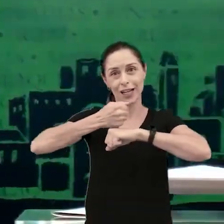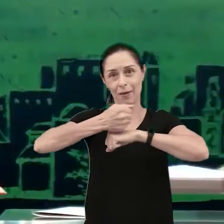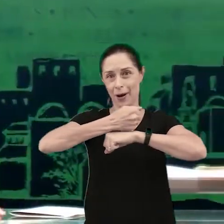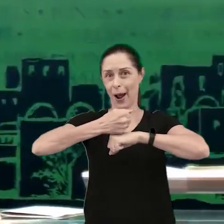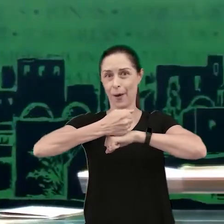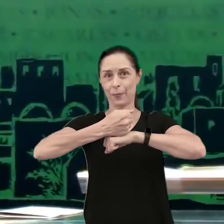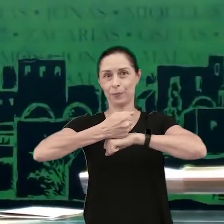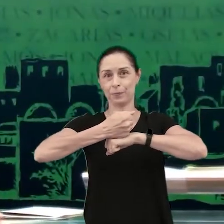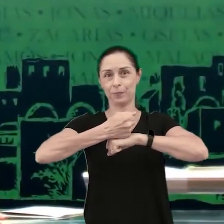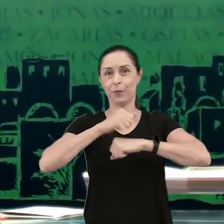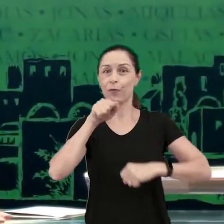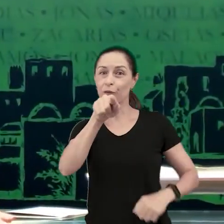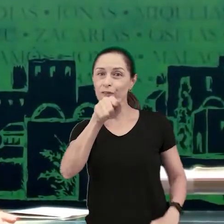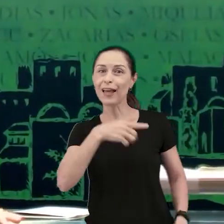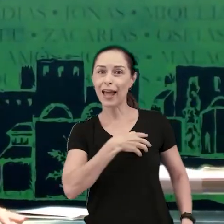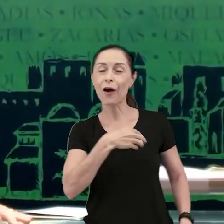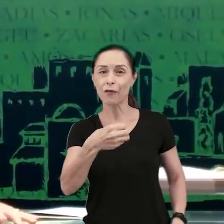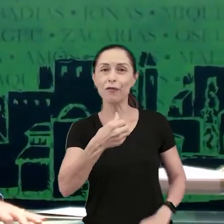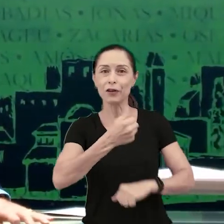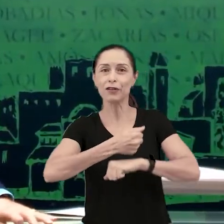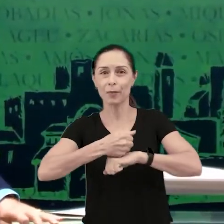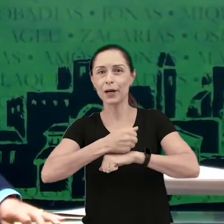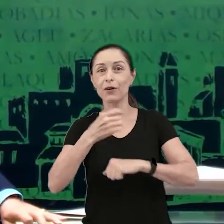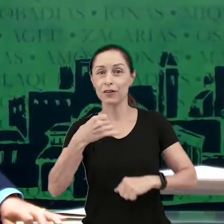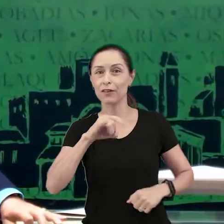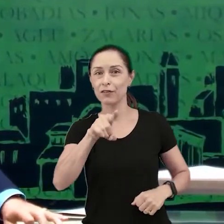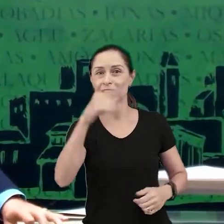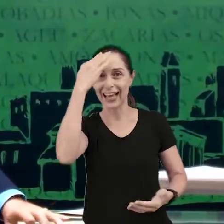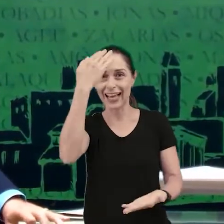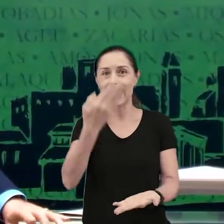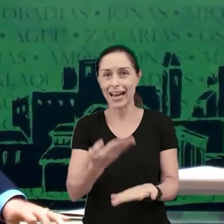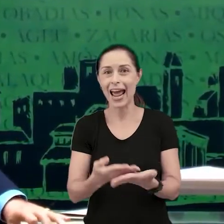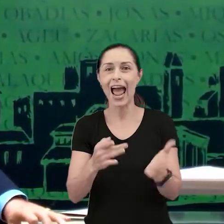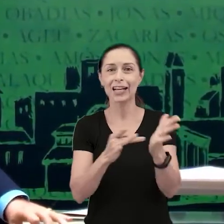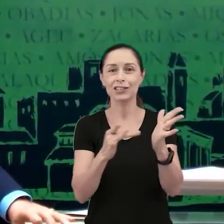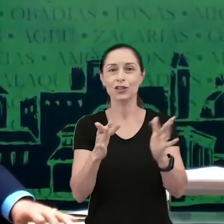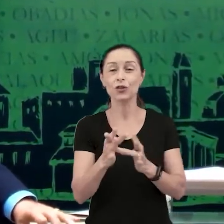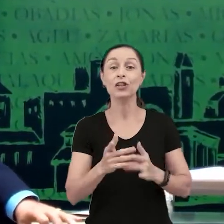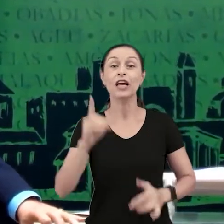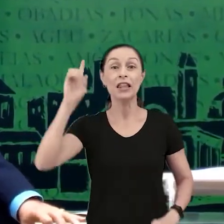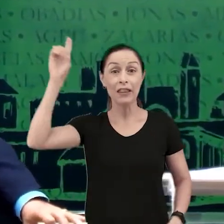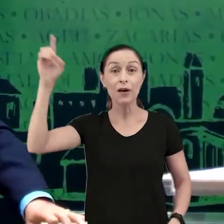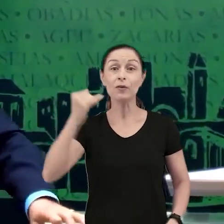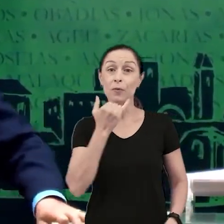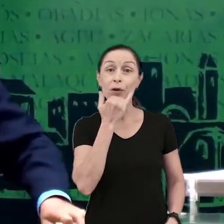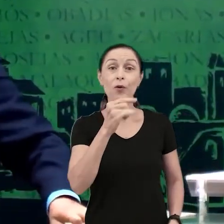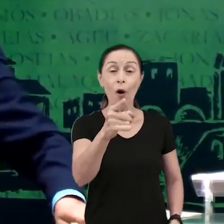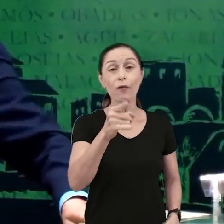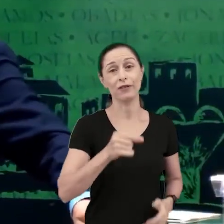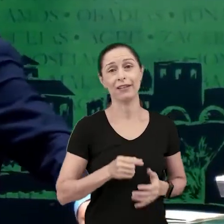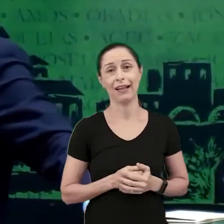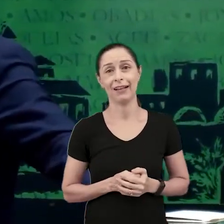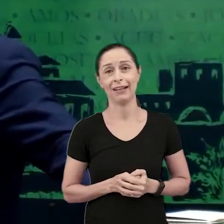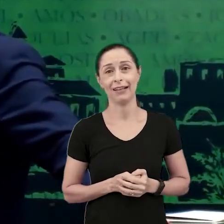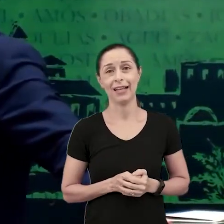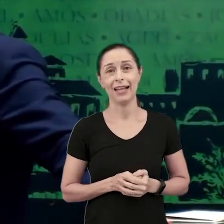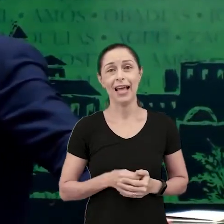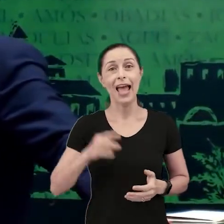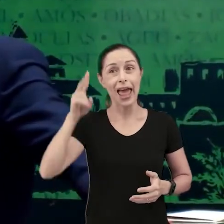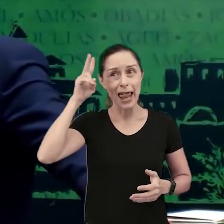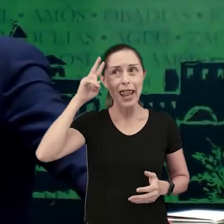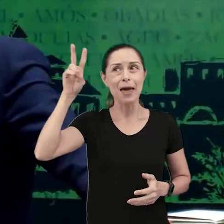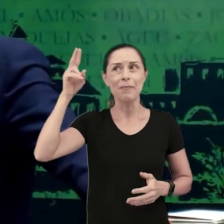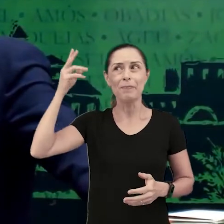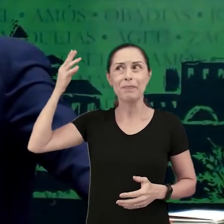Você é um filho de Abraão, você que creu em Jesus. E aí Deus perdoa você, lembrando lá atrás da aliança que fez com